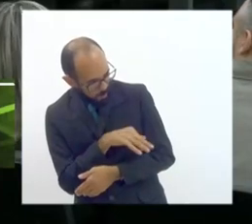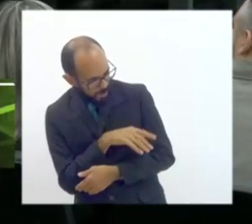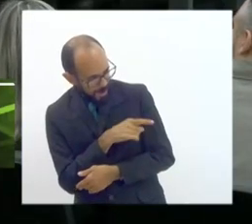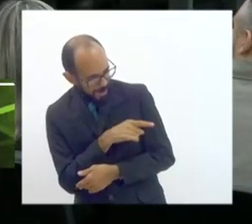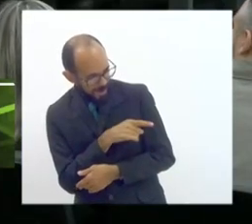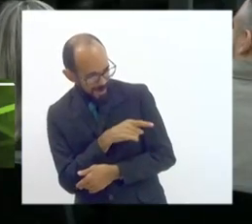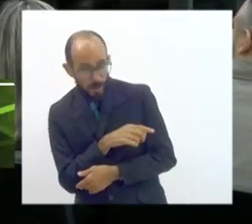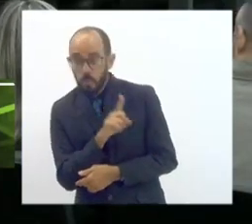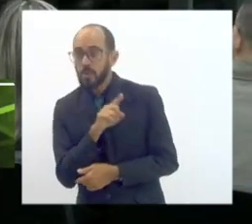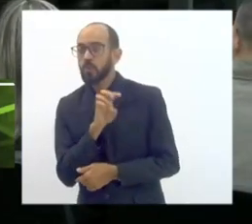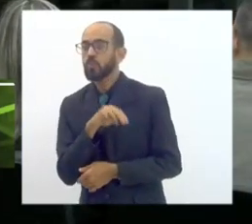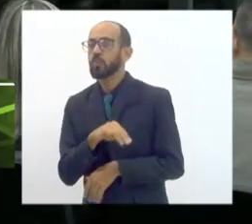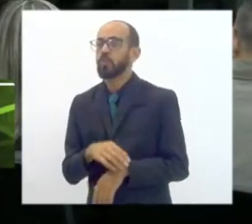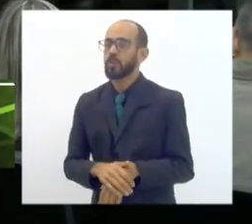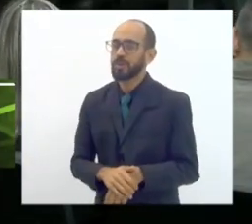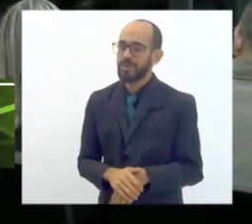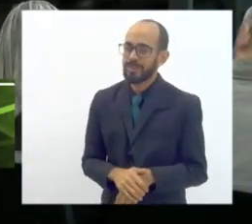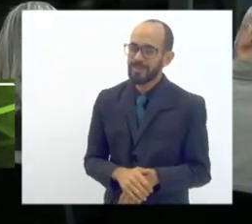Um minuto.